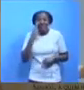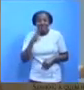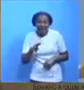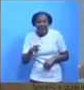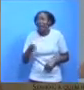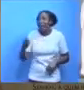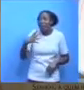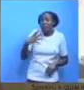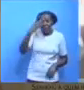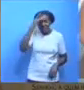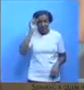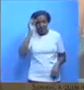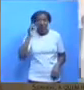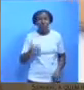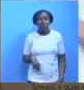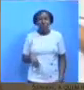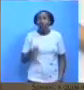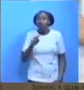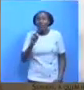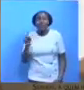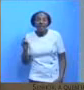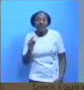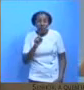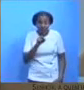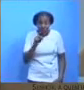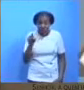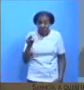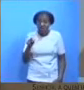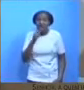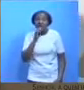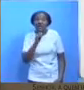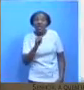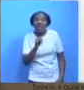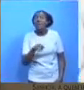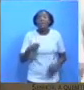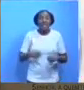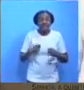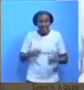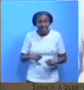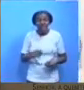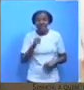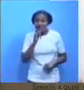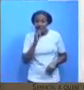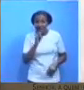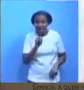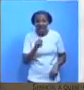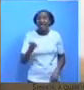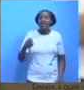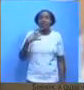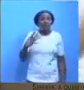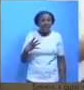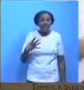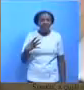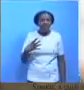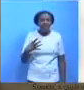Coloque-se inferior ao outro. Meu irmão, minha irmã, se você aprender a se colocar inferior, nada vai ofender você. Nada. Que